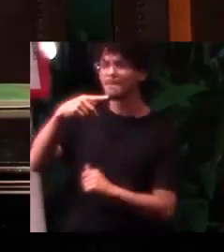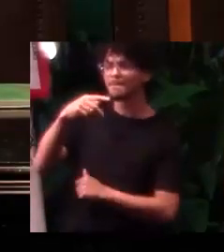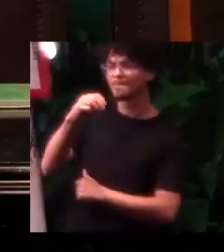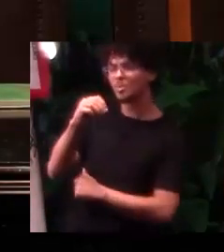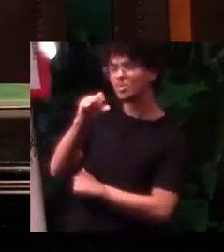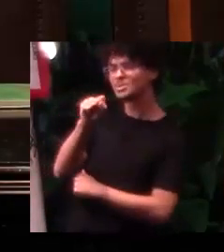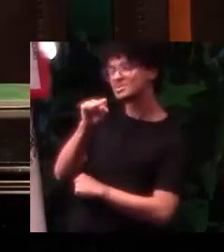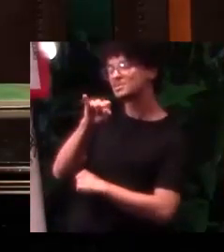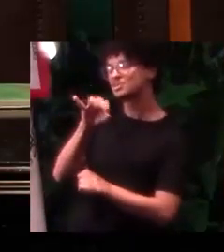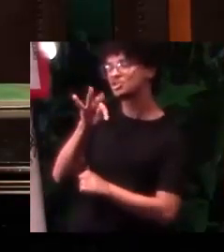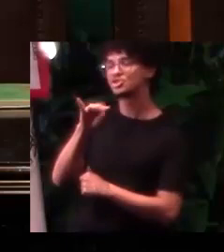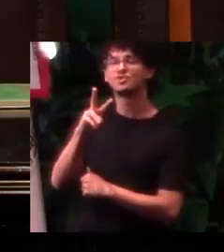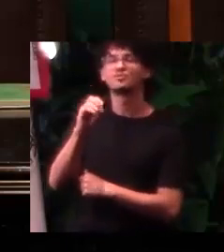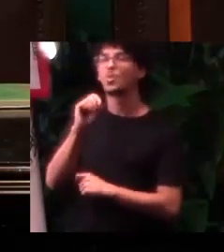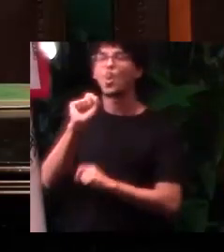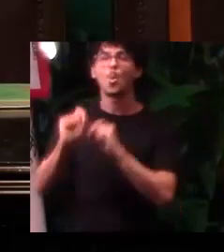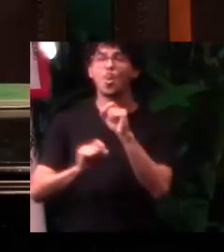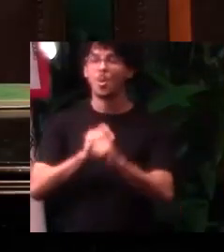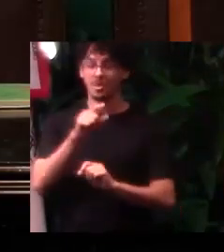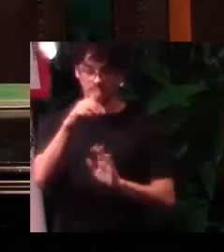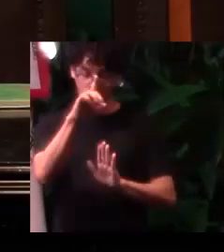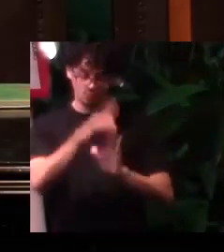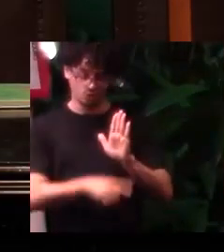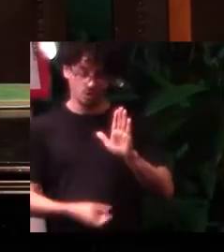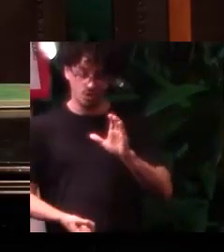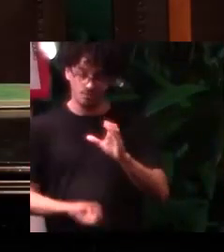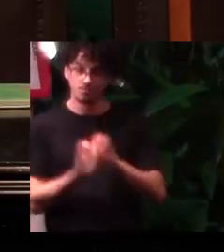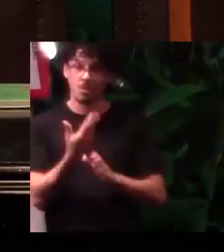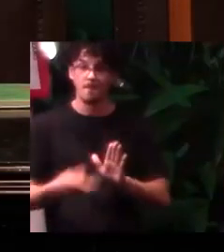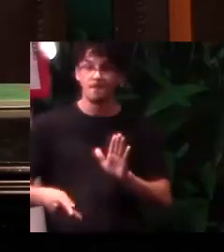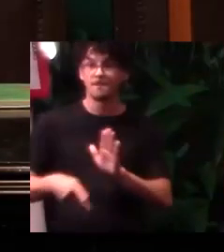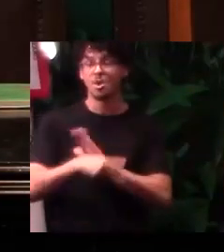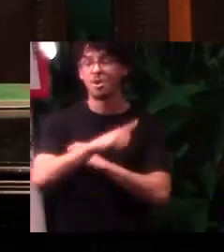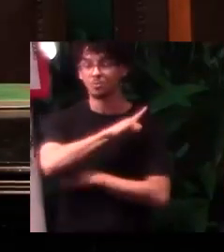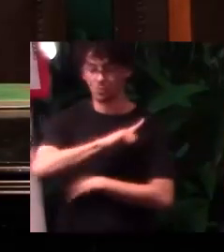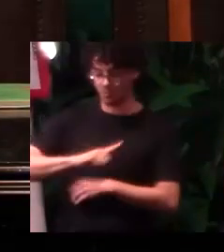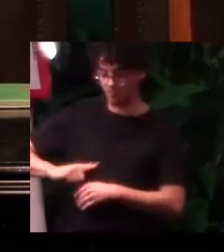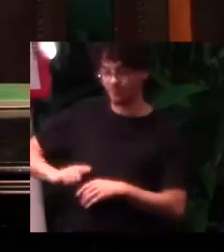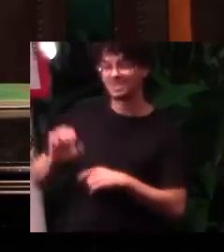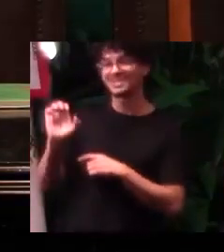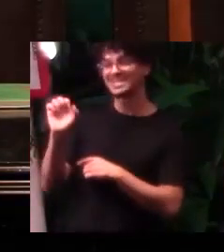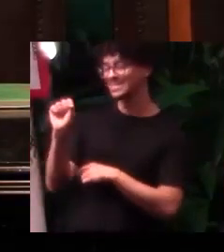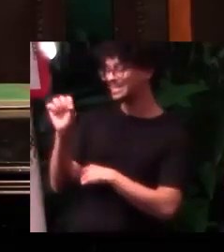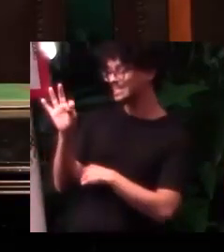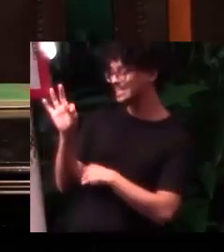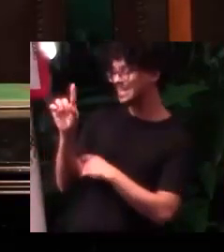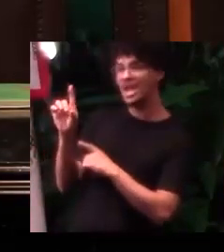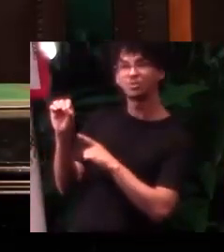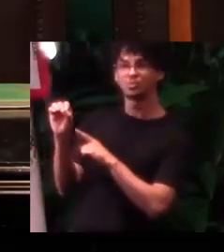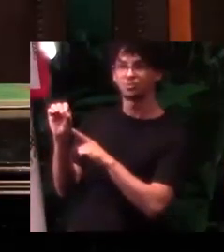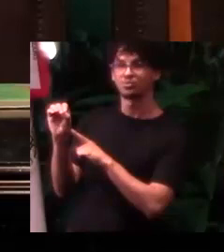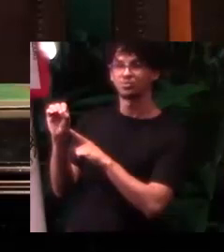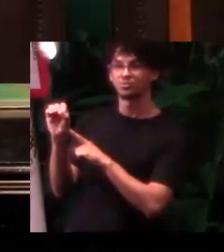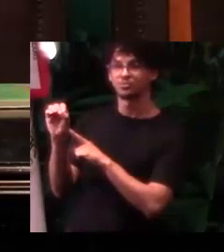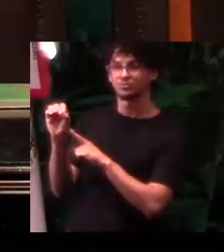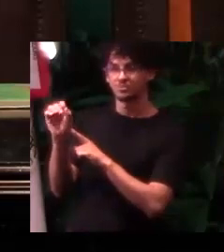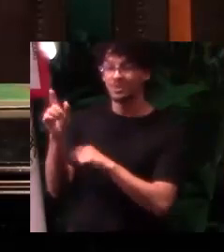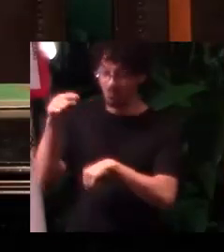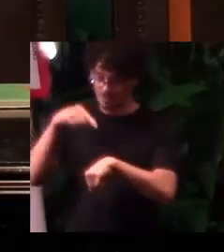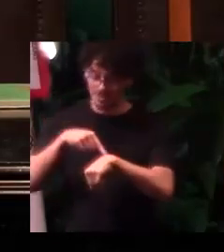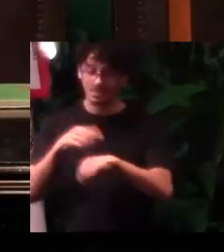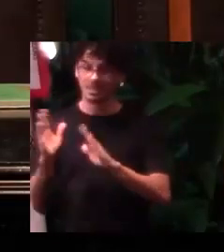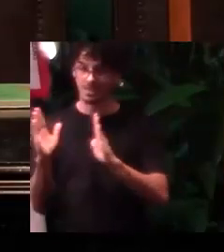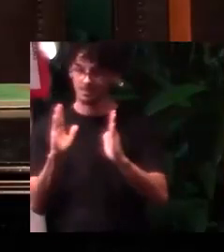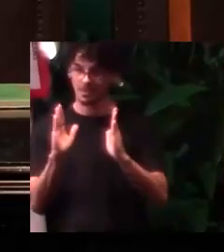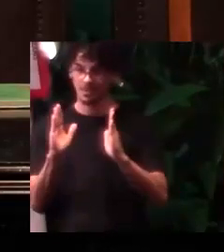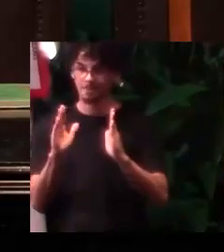da autoridade soberana do Estado, que é, por definição, temporário e espacial. Portanto, ele traz